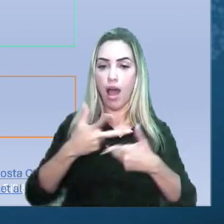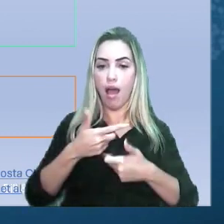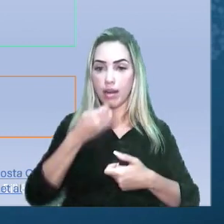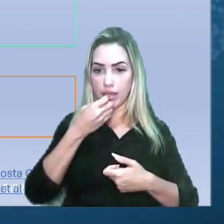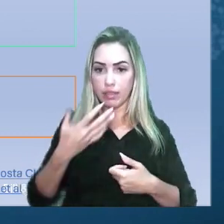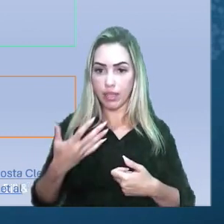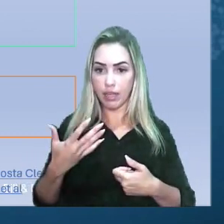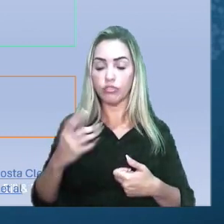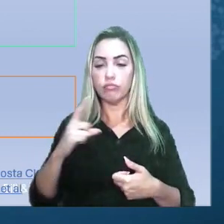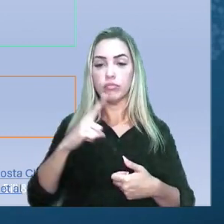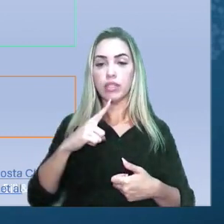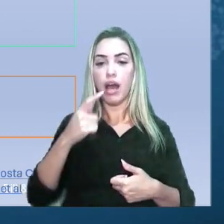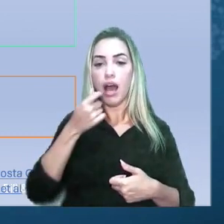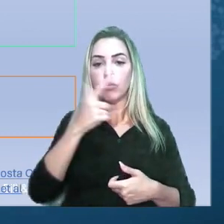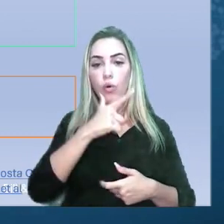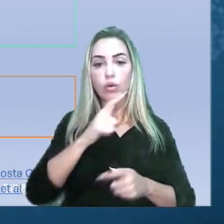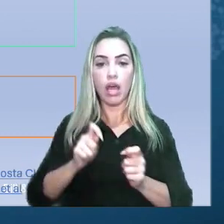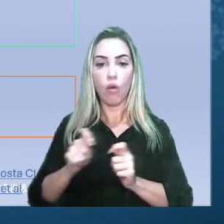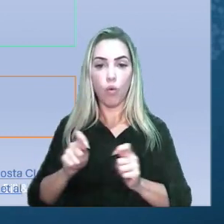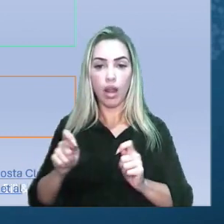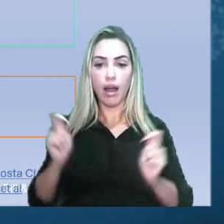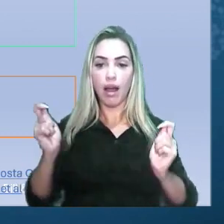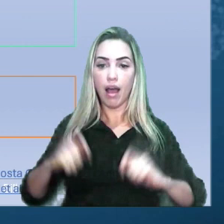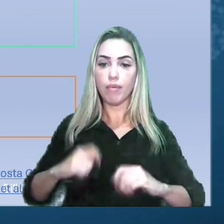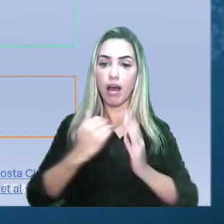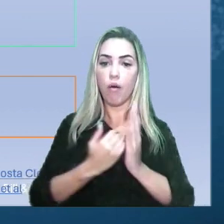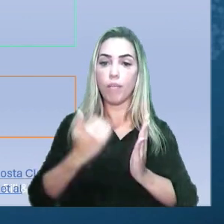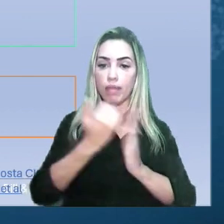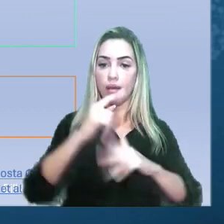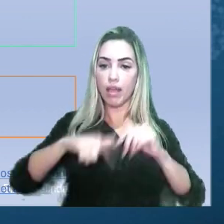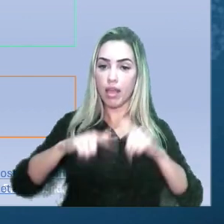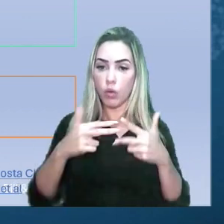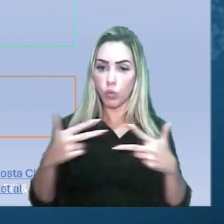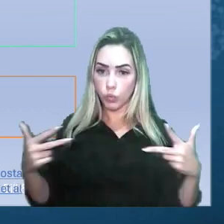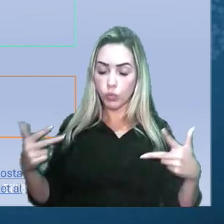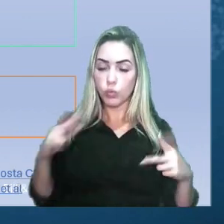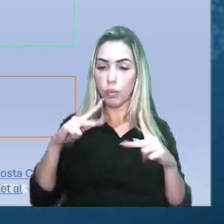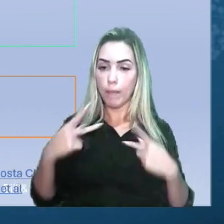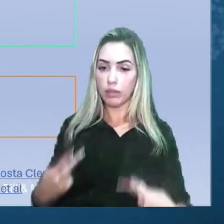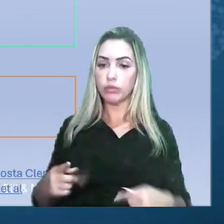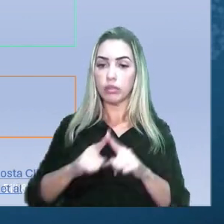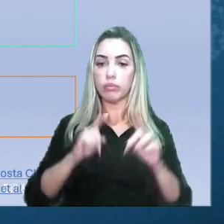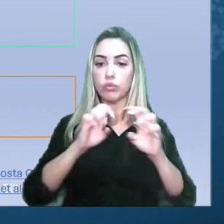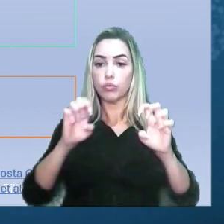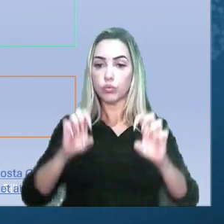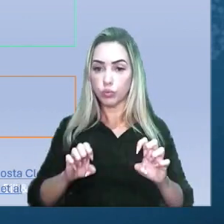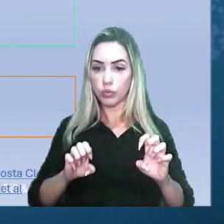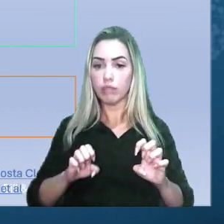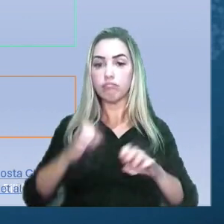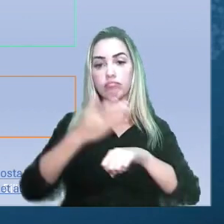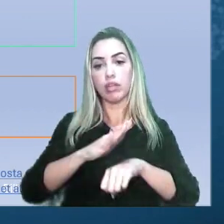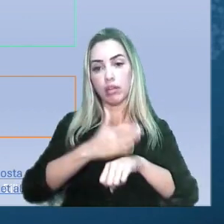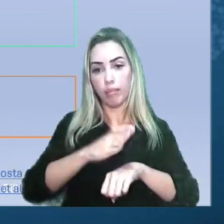fast track regulatório, capacidade de aumentar recursos, humanos e infraestrutura, ou seja, treinamento,